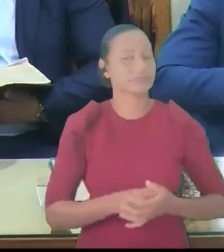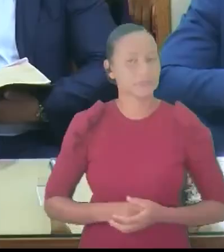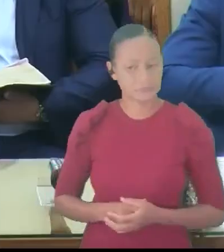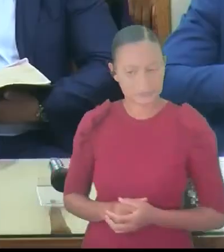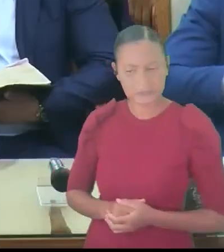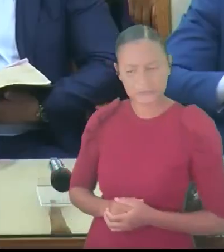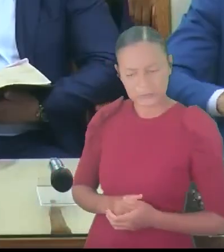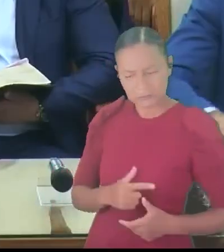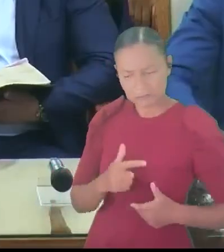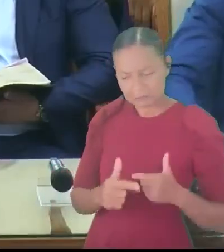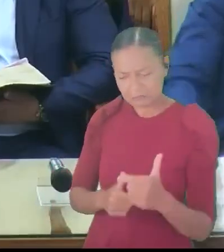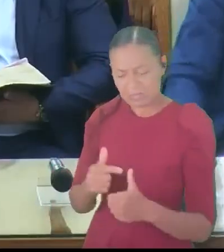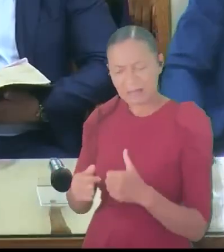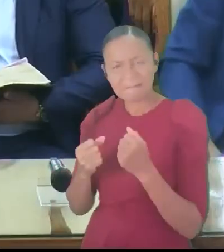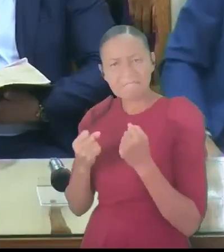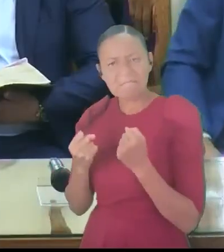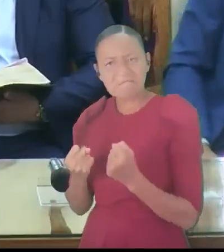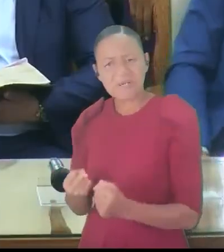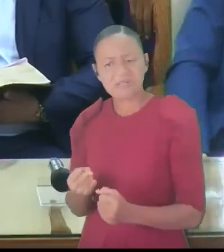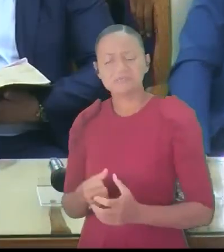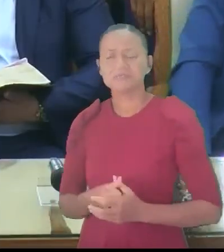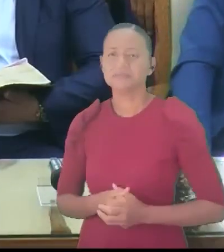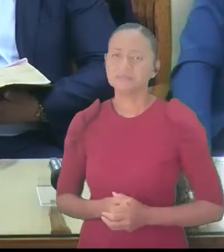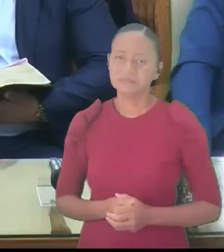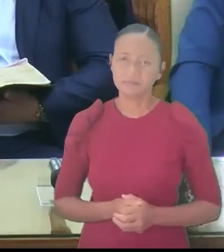responsabilidade, é um trabalho pesado.